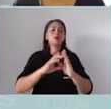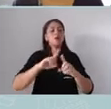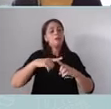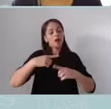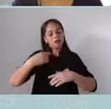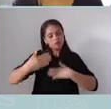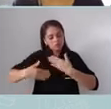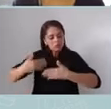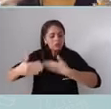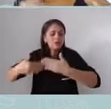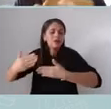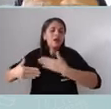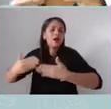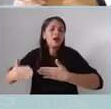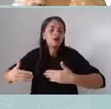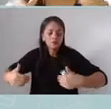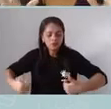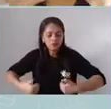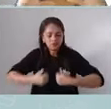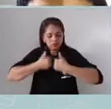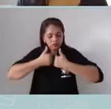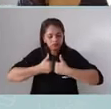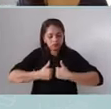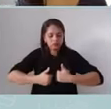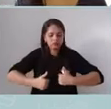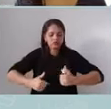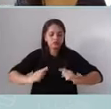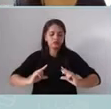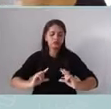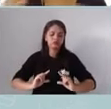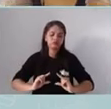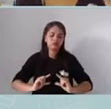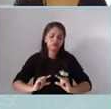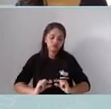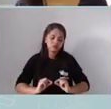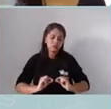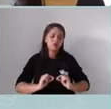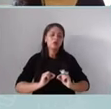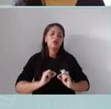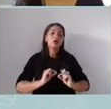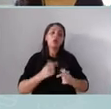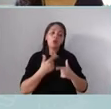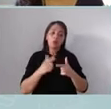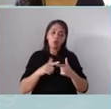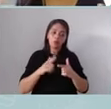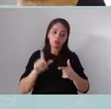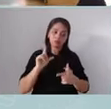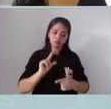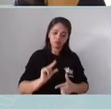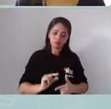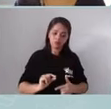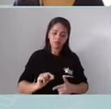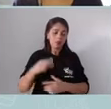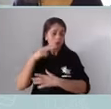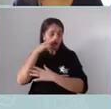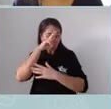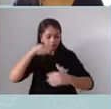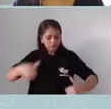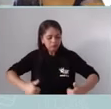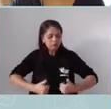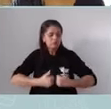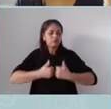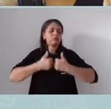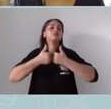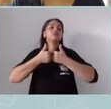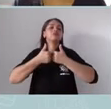desenvolver a imunodeficiência, porque a medicação, né, ela reduz essa carga viral e ela fortalece a imunidade desse indivíduo. Então, ele não vai desenvolver